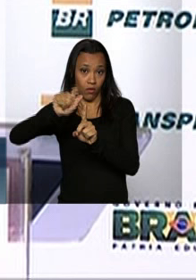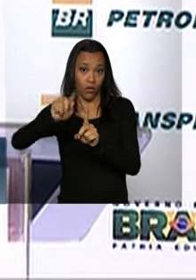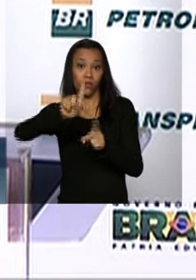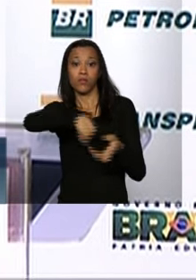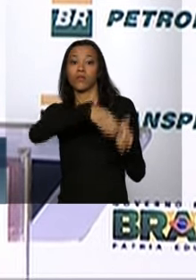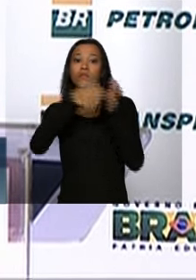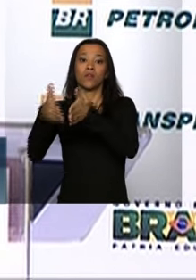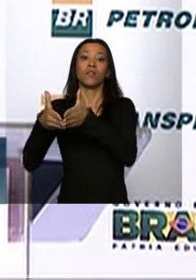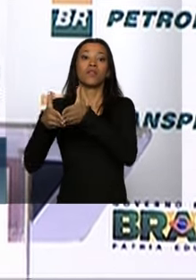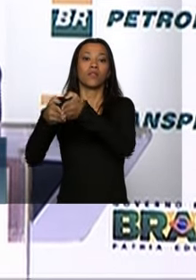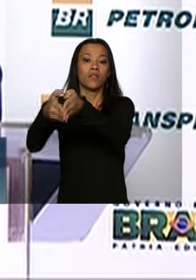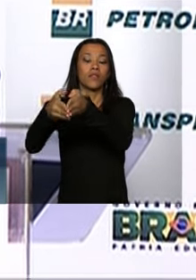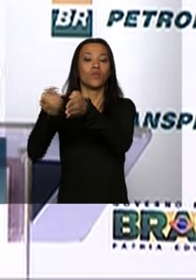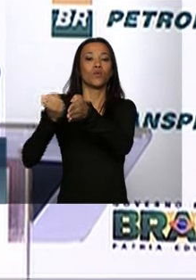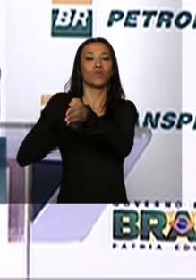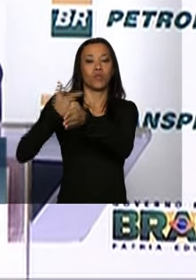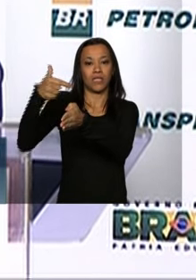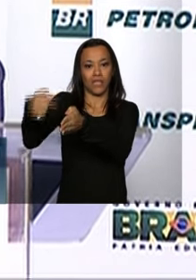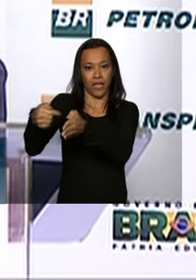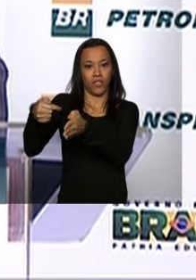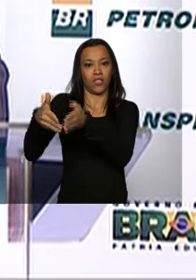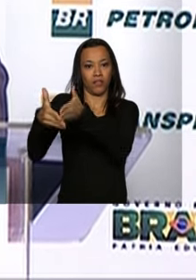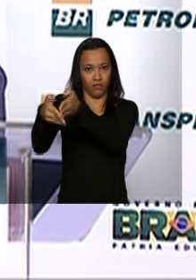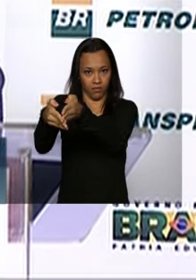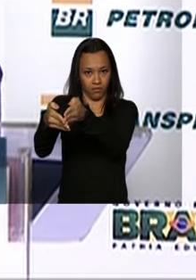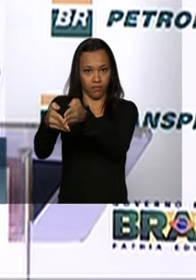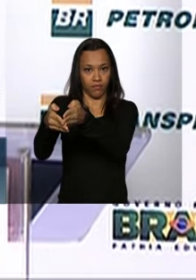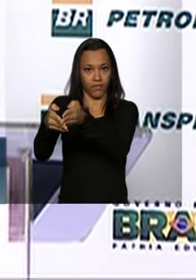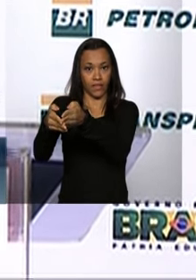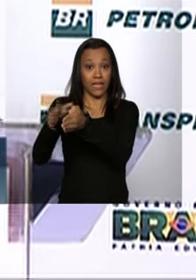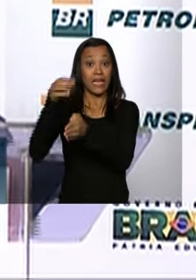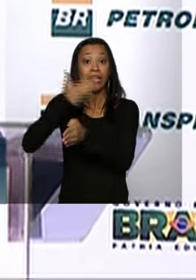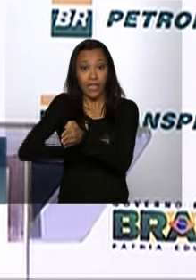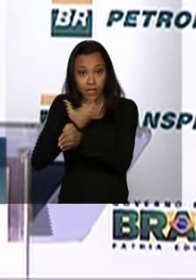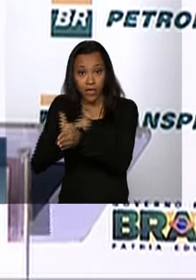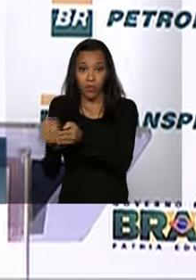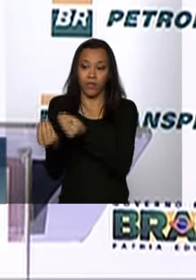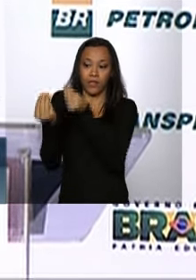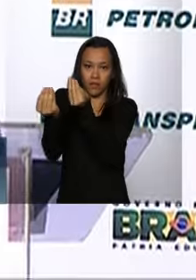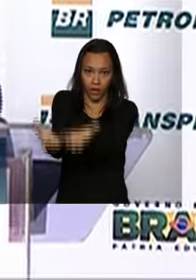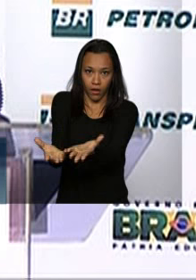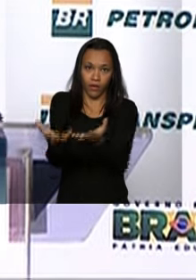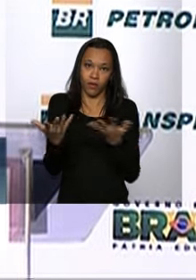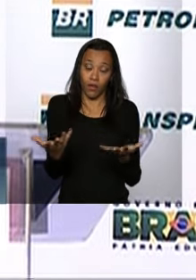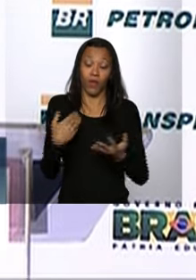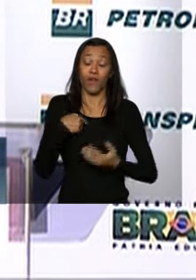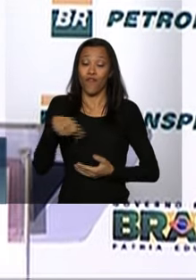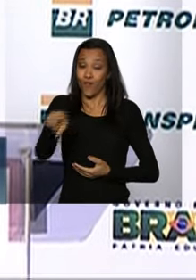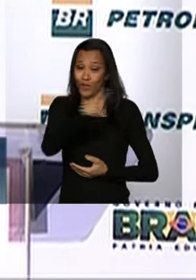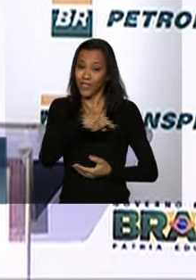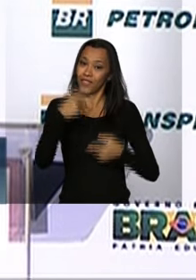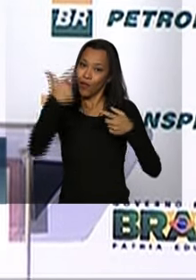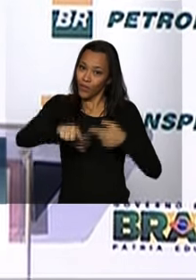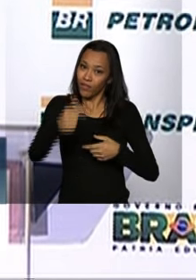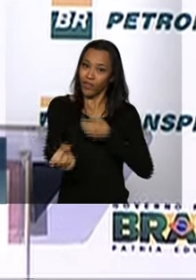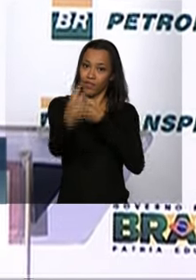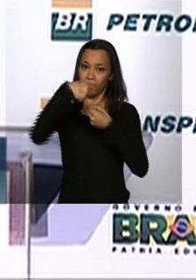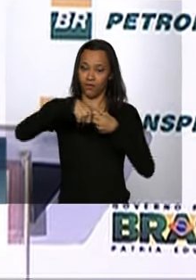o navio 7, que hoje se encontra no Dique Seco. Logo, espero ver vocês todos aqui em